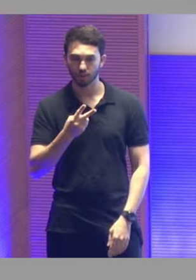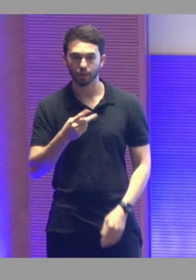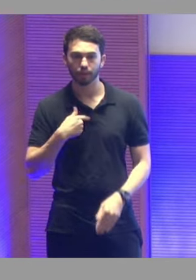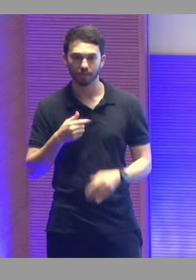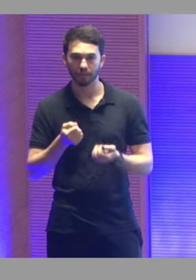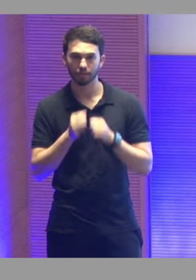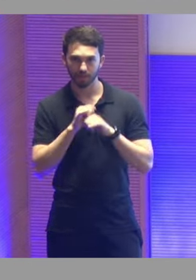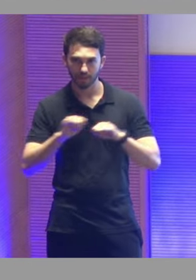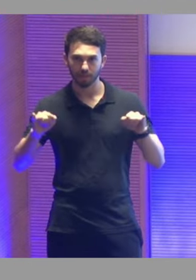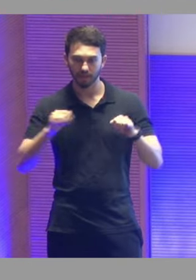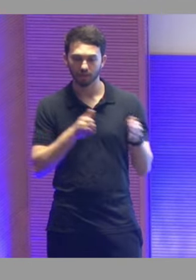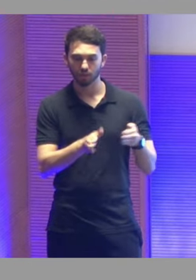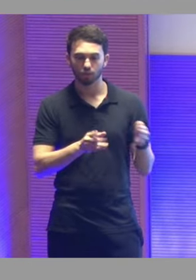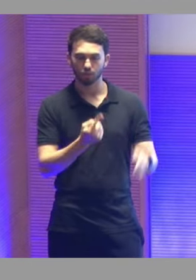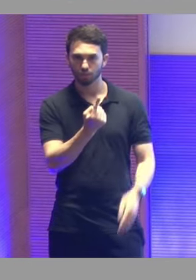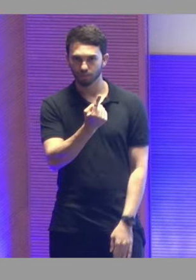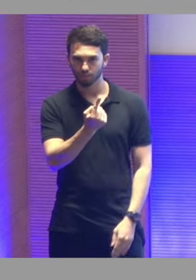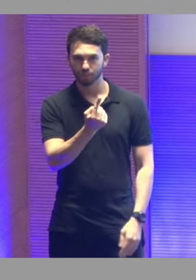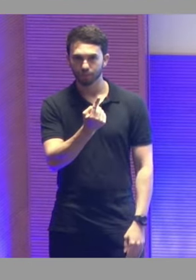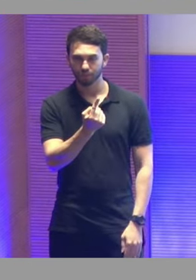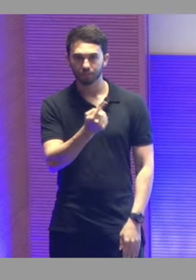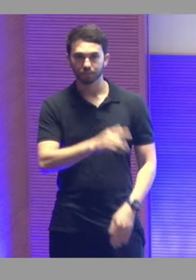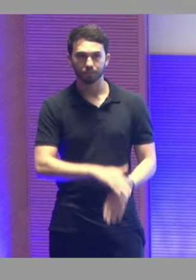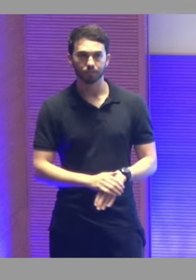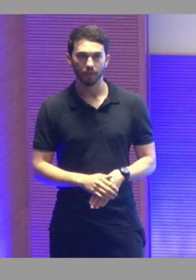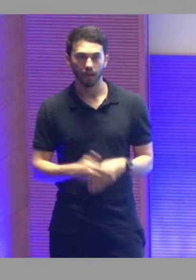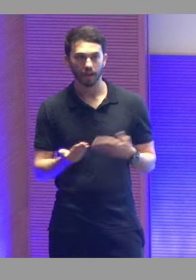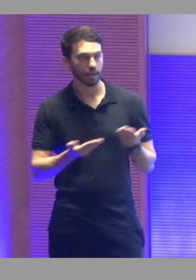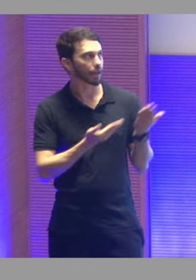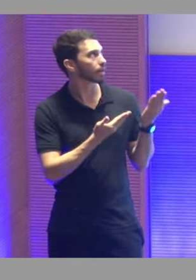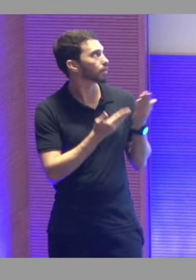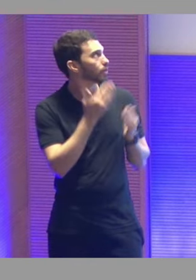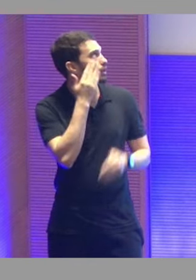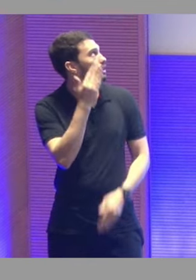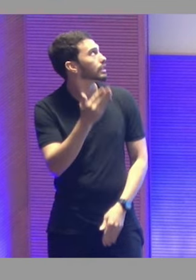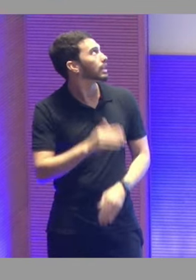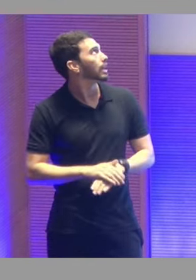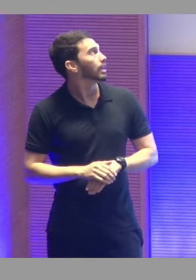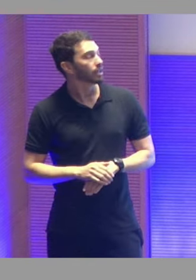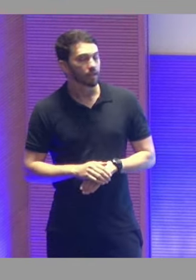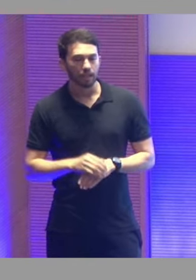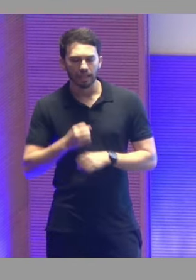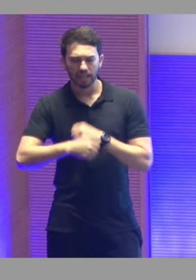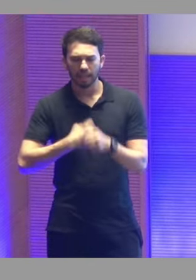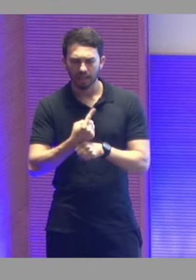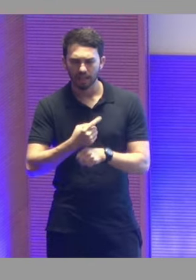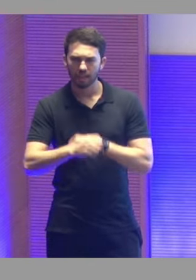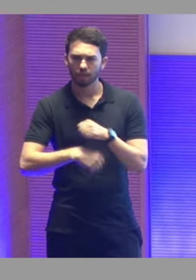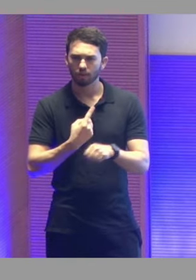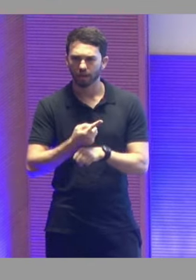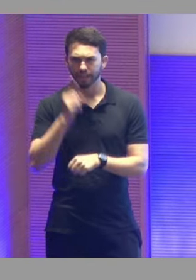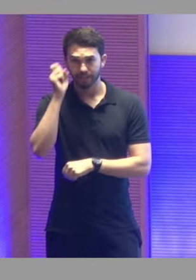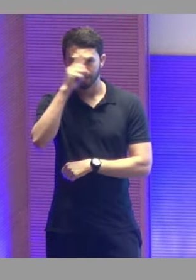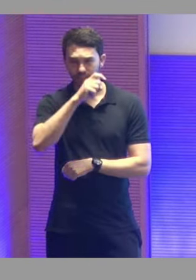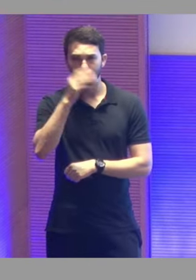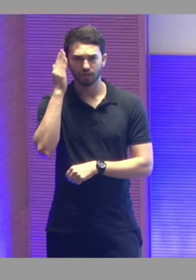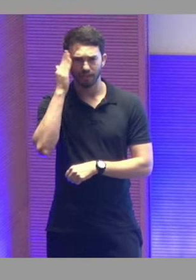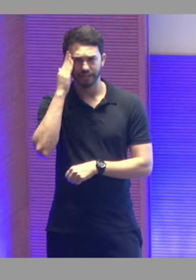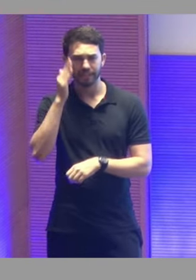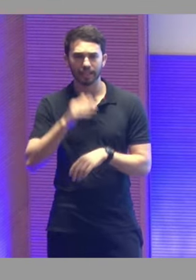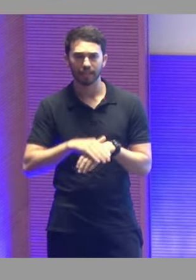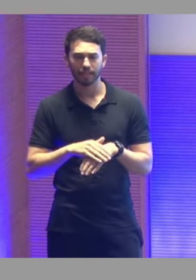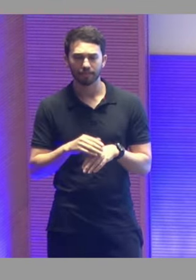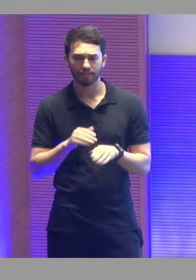reportadas de escopo um do programa cabe um destaque que é difícil a gente fazer uma análise de ano a ano do porqu que subiu desceu essas emissões